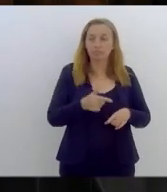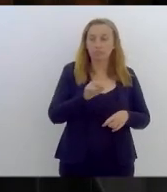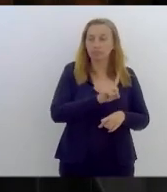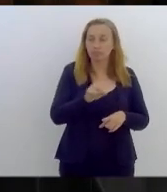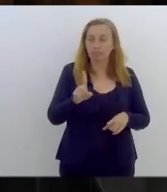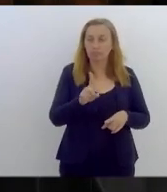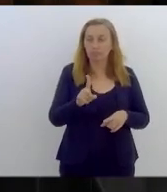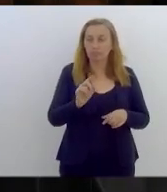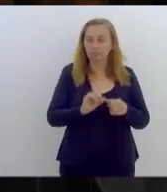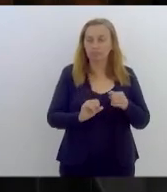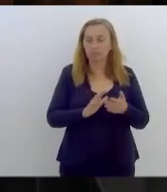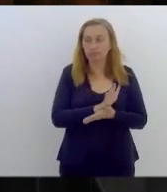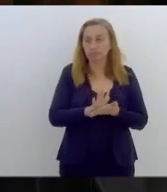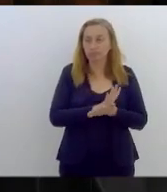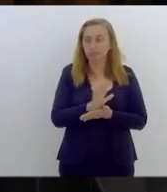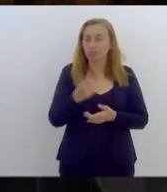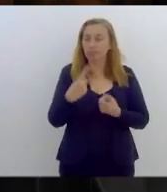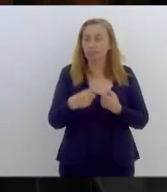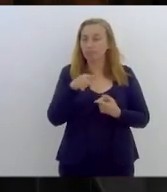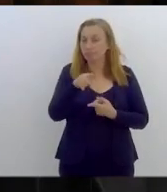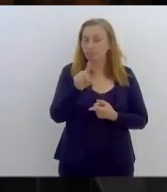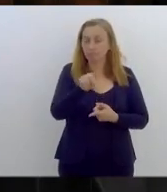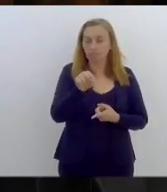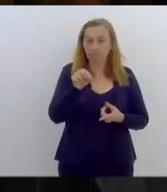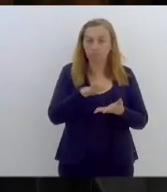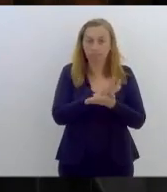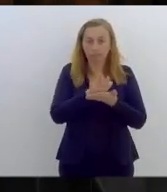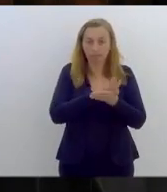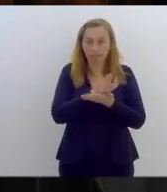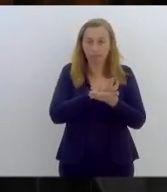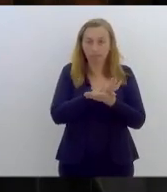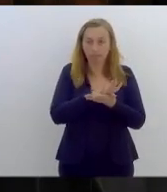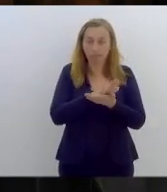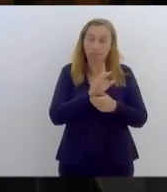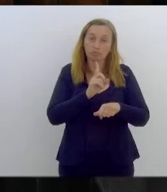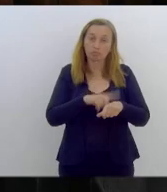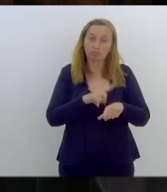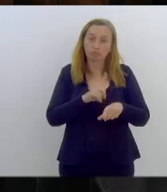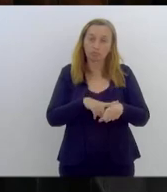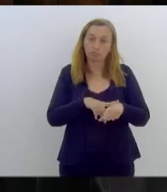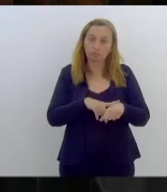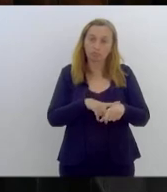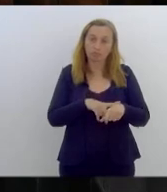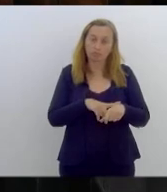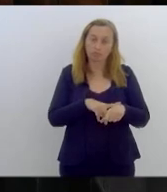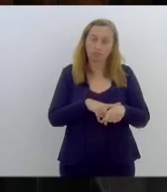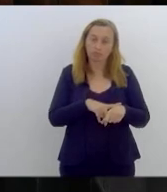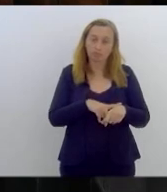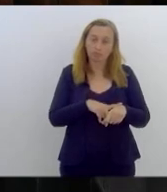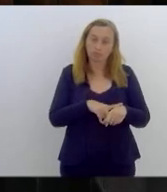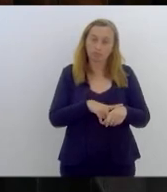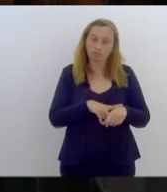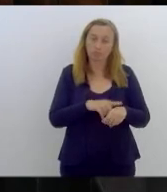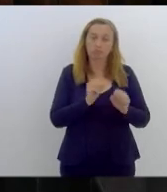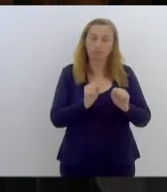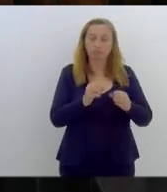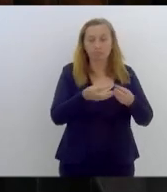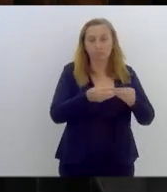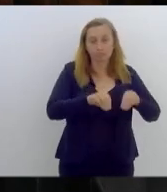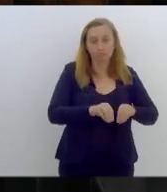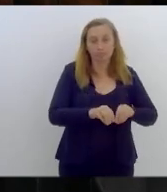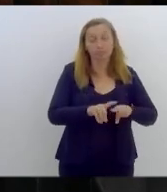porque quando você não decide o tempo decide por você agora o